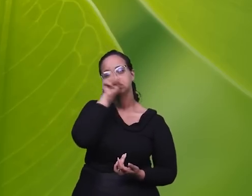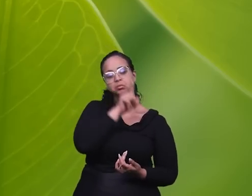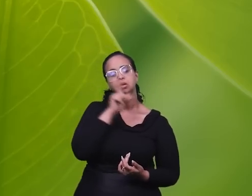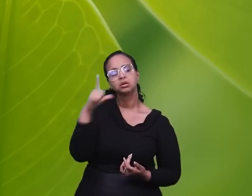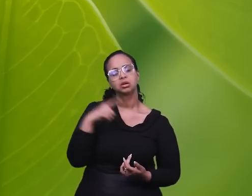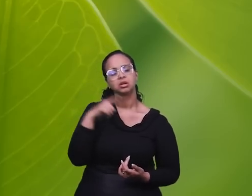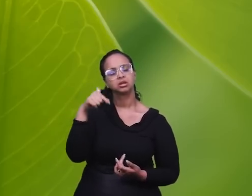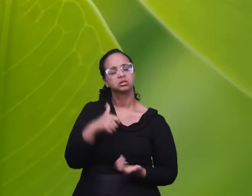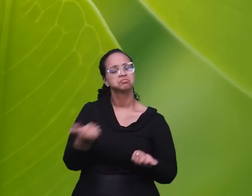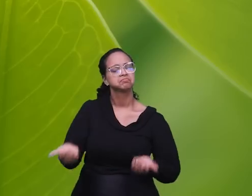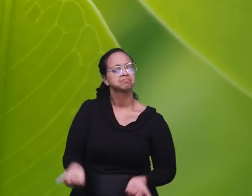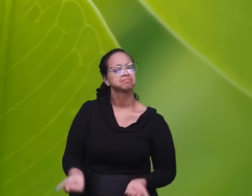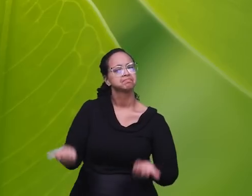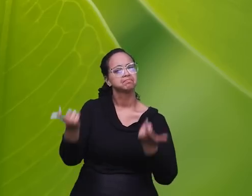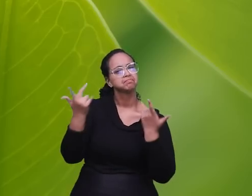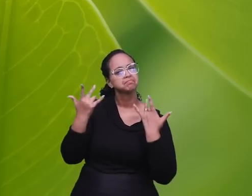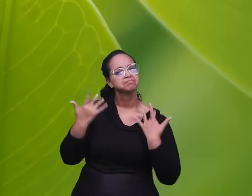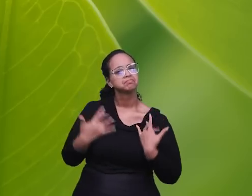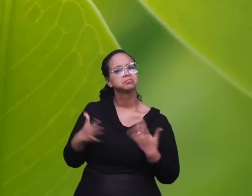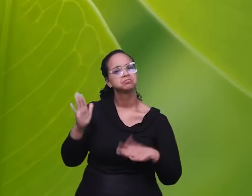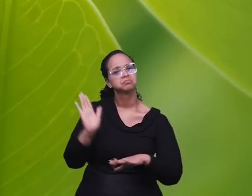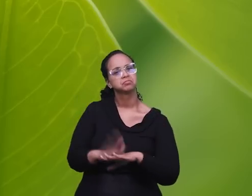sido uma bênção nas nossas vidas.